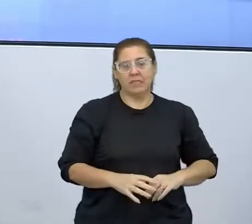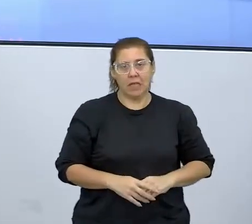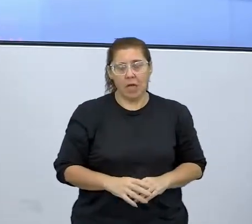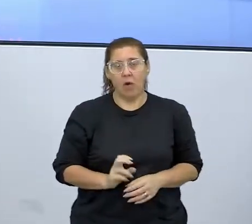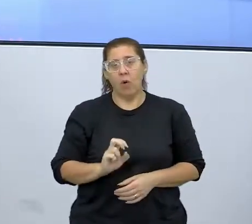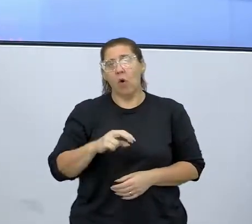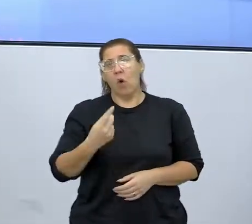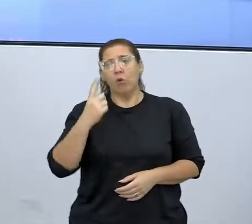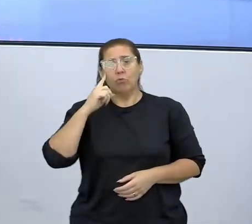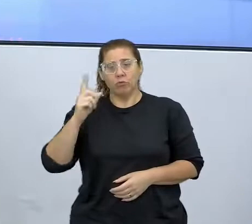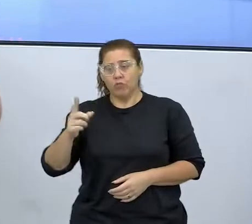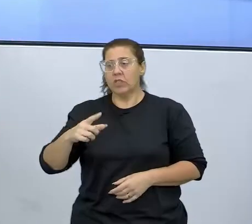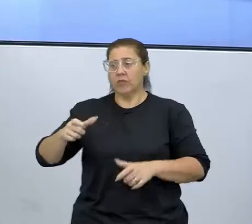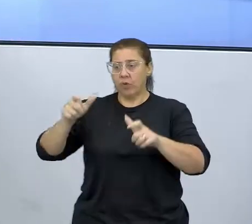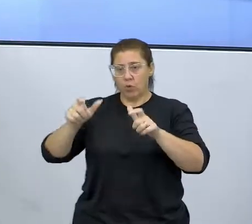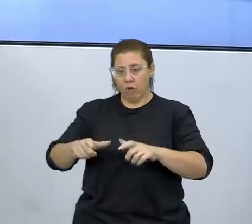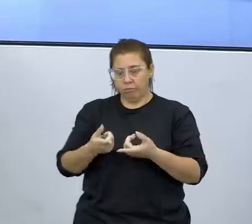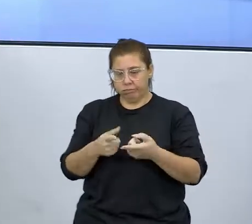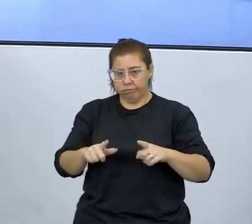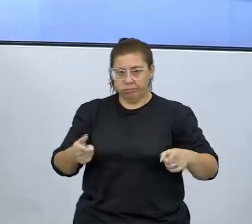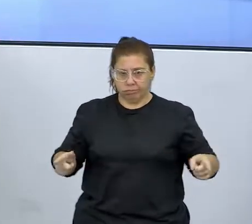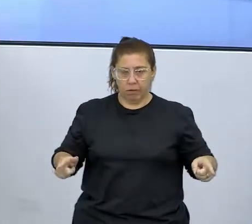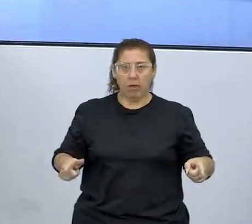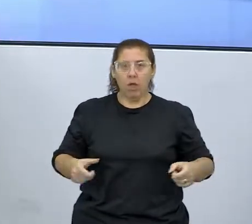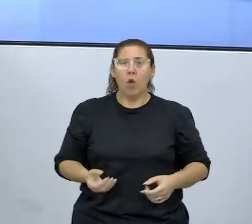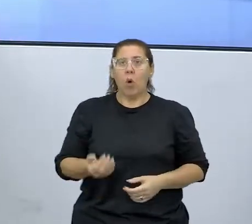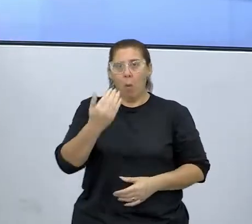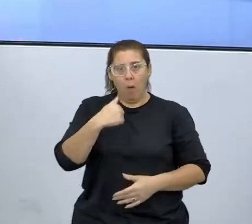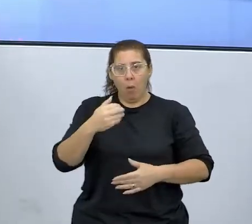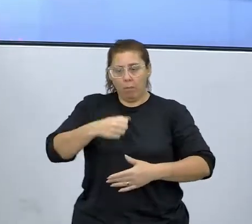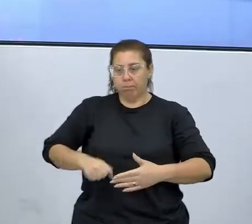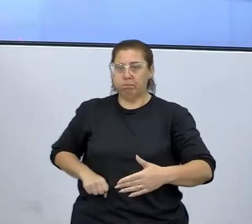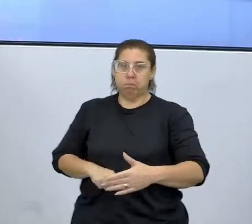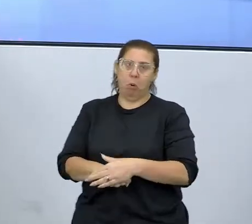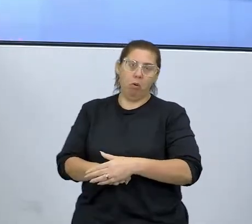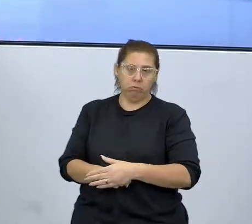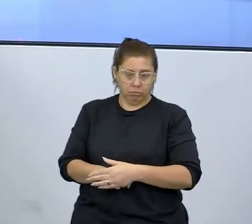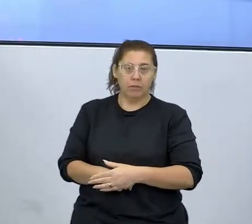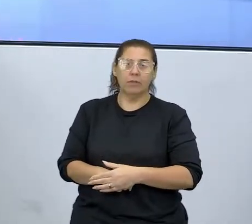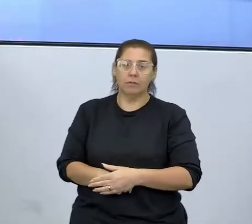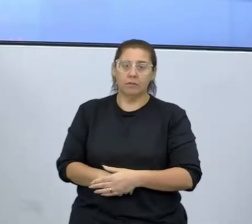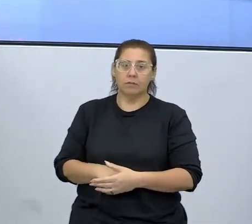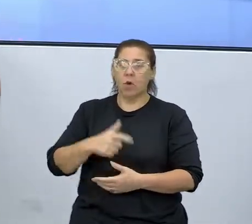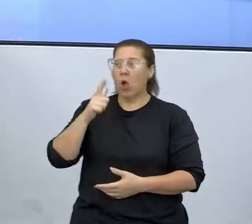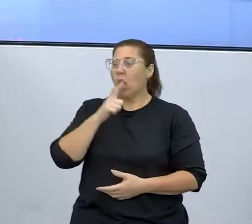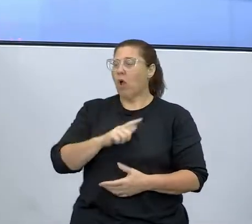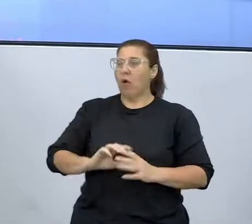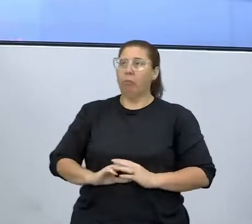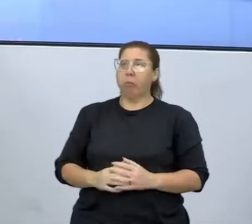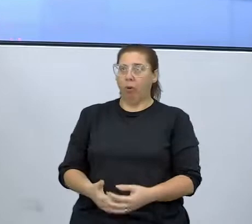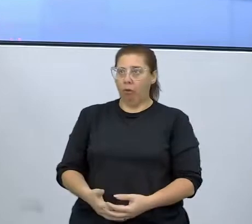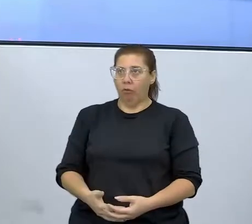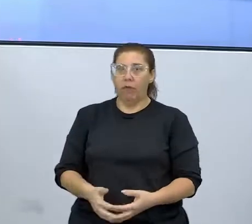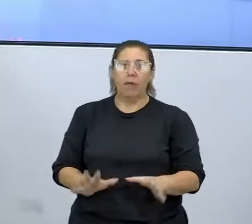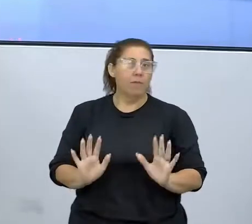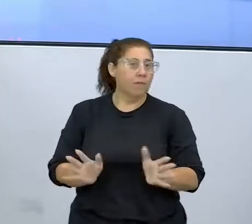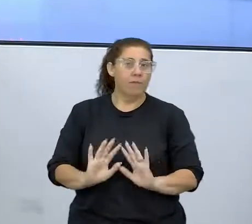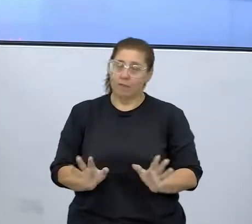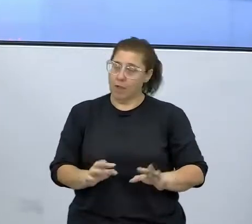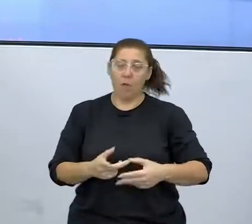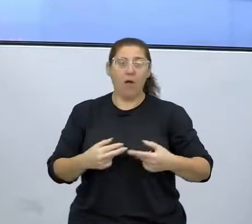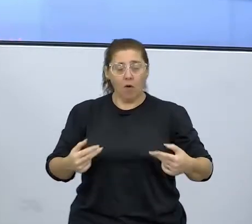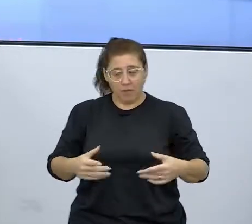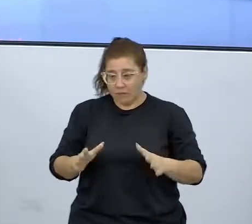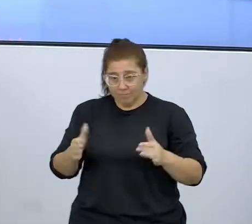que você foi num rodízio e que você comeu até abrir o zíper da calça e falar, acho que eu não consigo voltar para casa mais. Não é isso. São situações